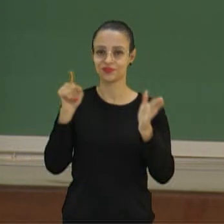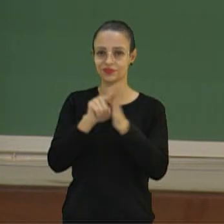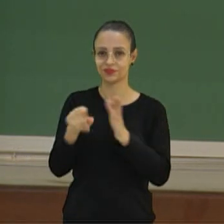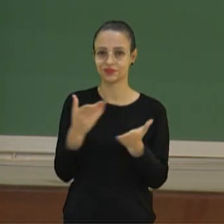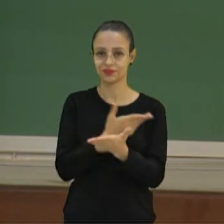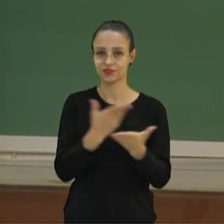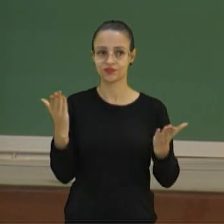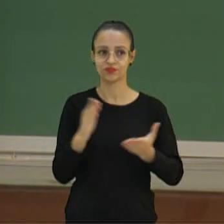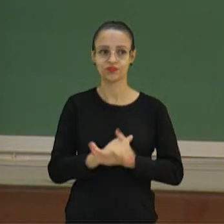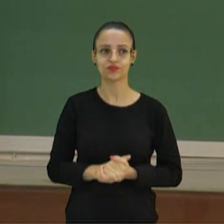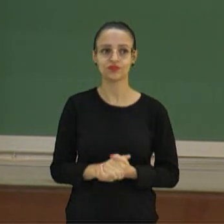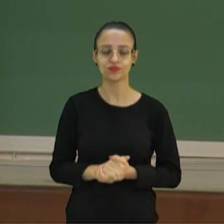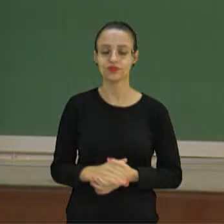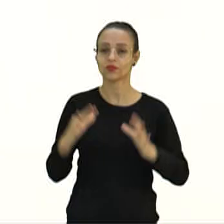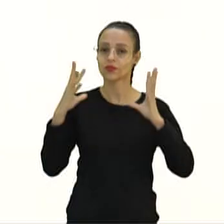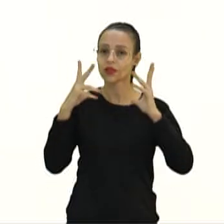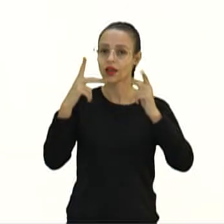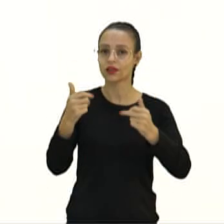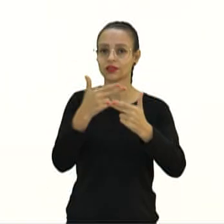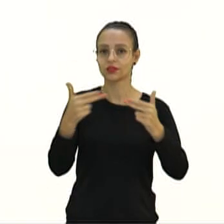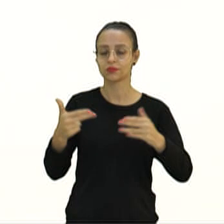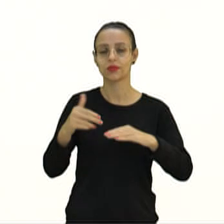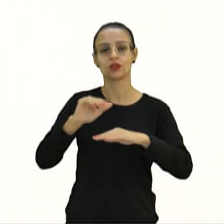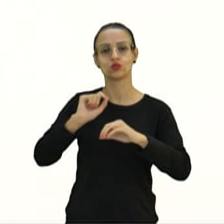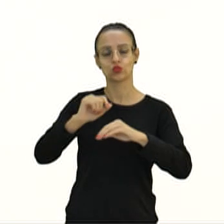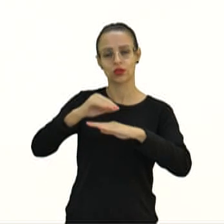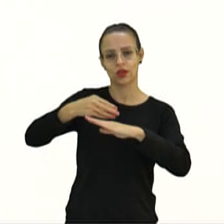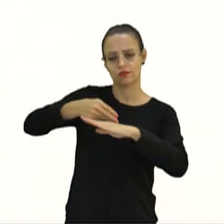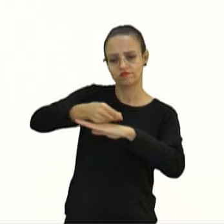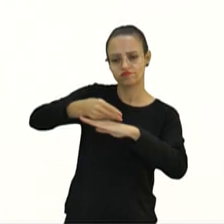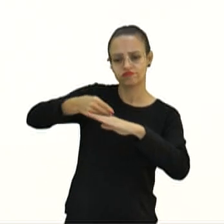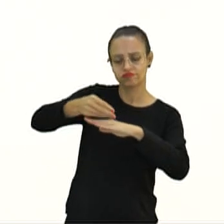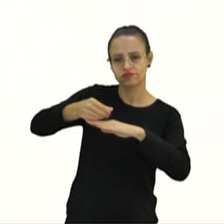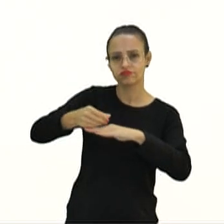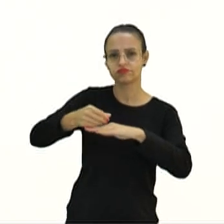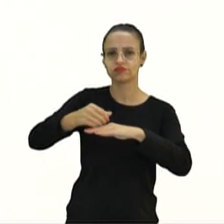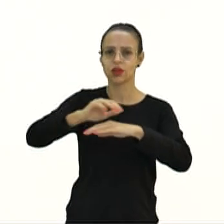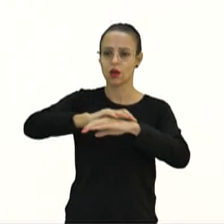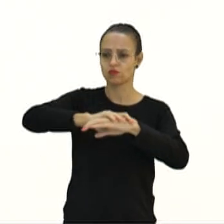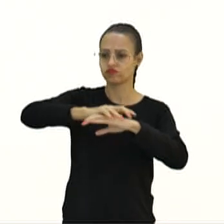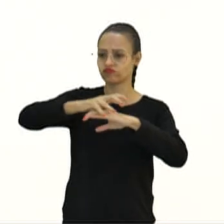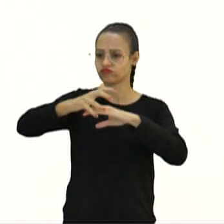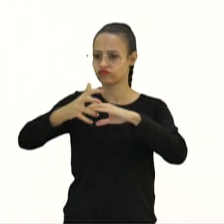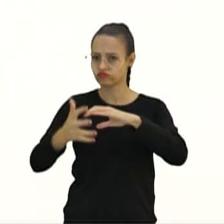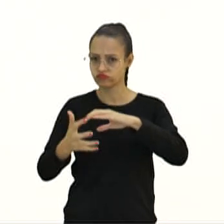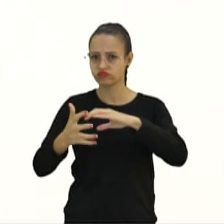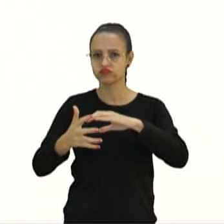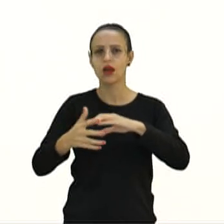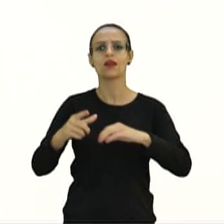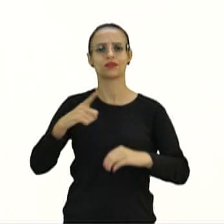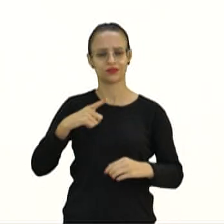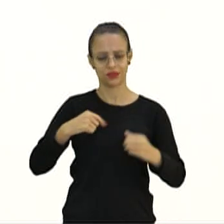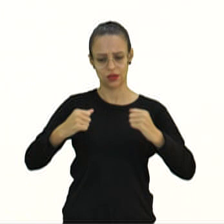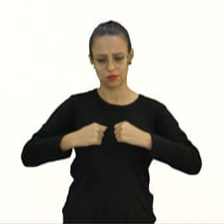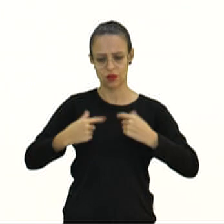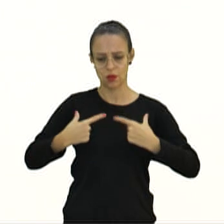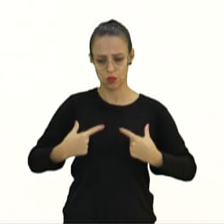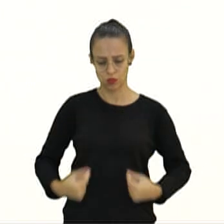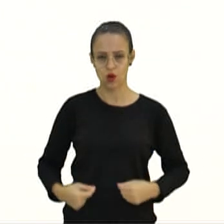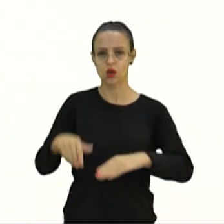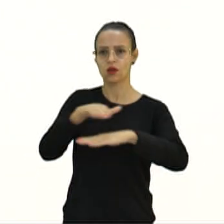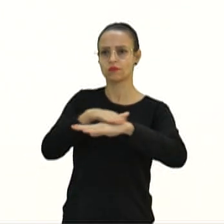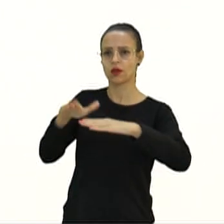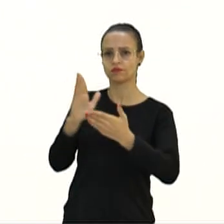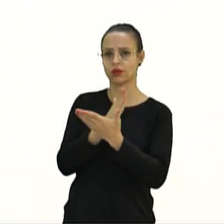para vocês. Animais com corpo geralmente coberto por escamas, placas ou carapaças, com respiração pulmonar e ectotérmicos